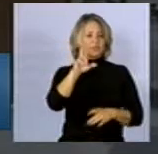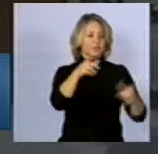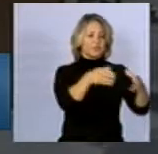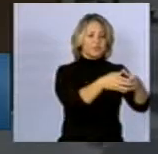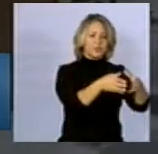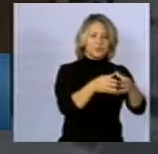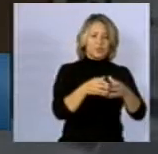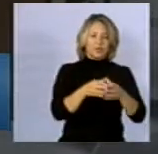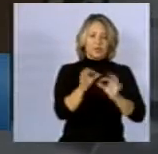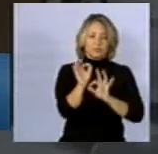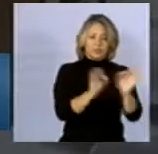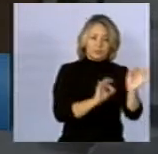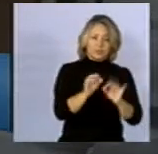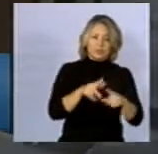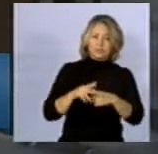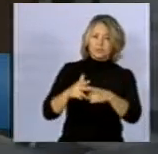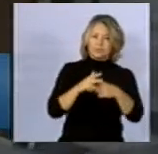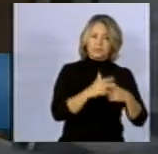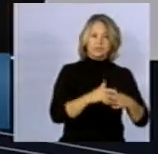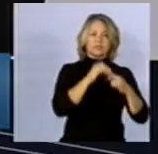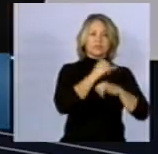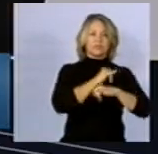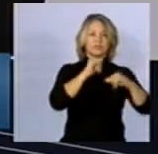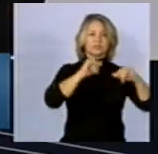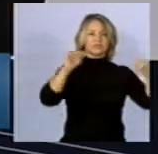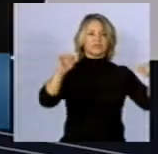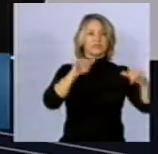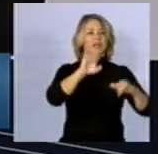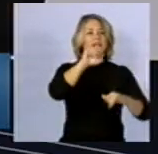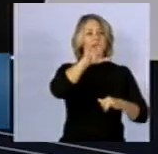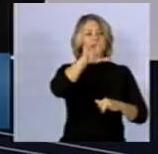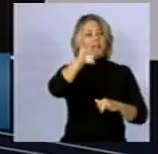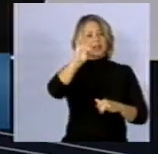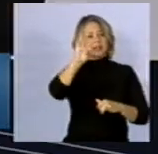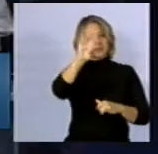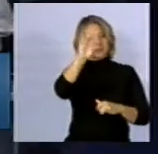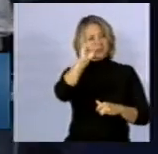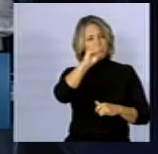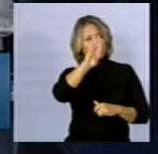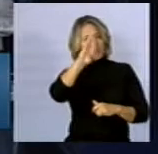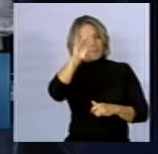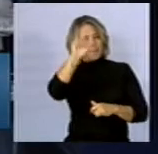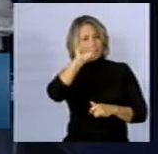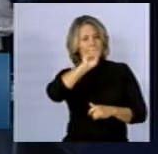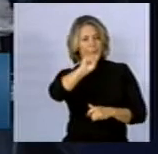de operação e manutenção de transmissão da Eletrobras.